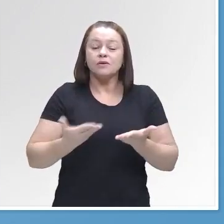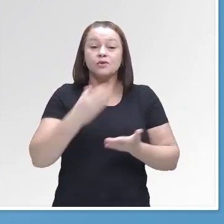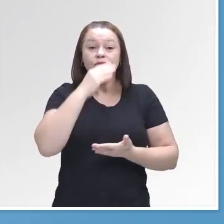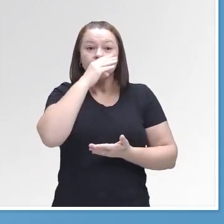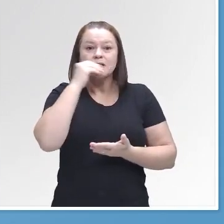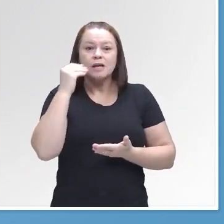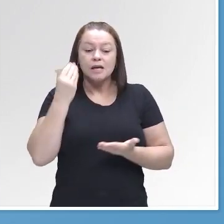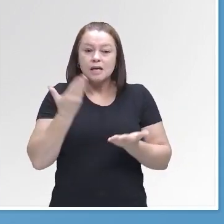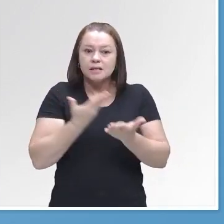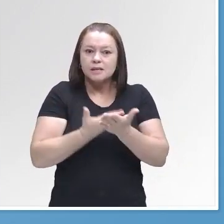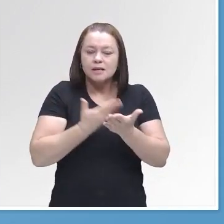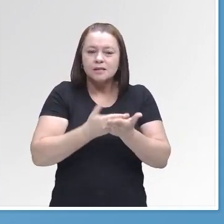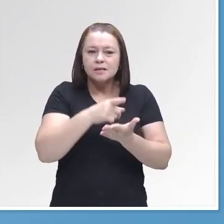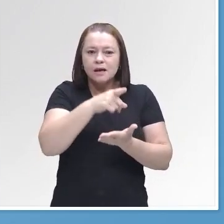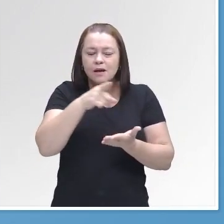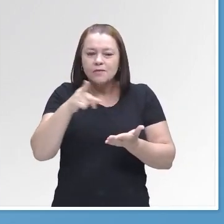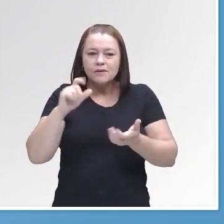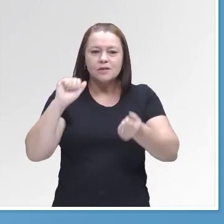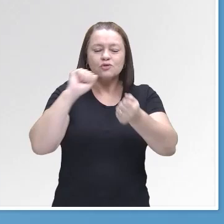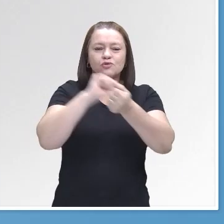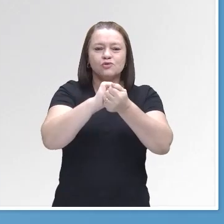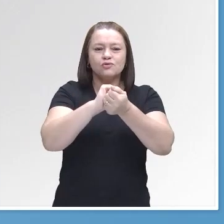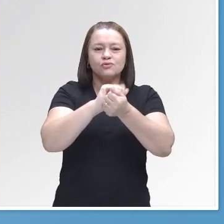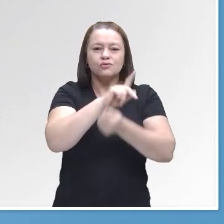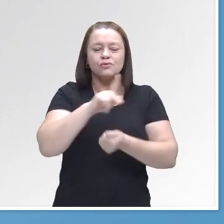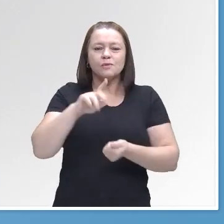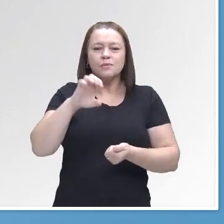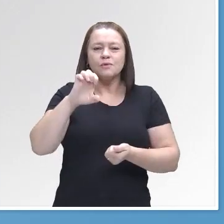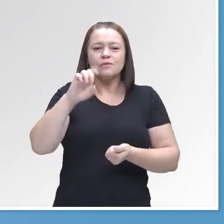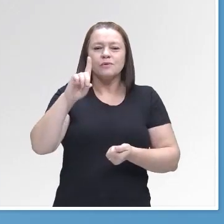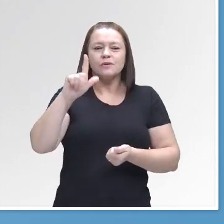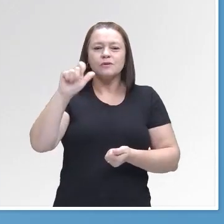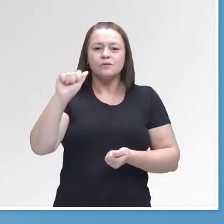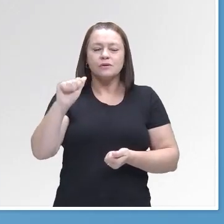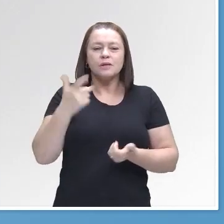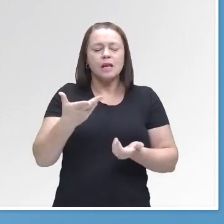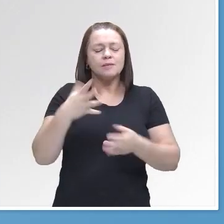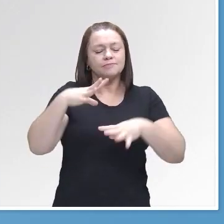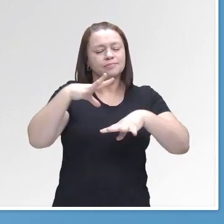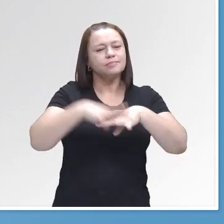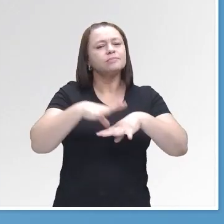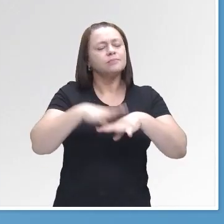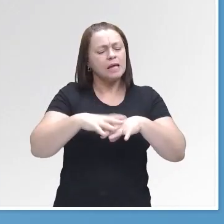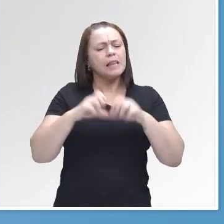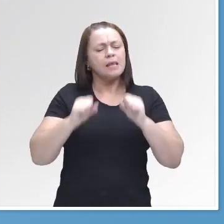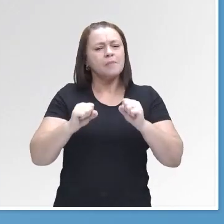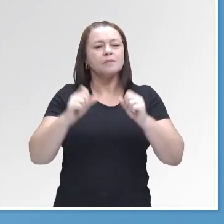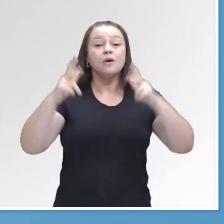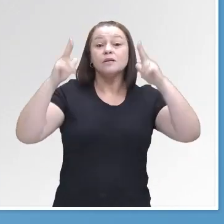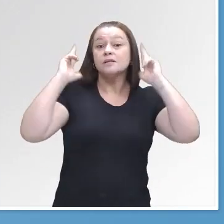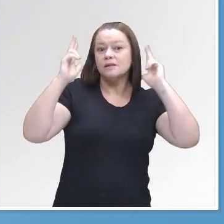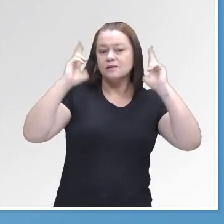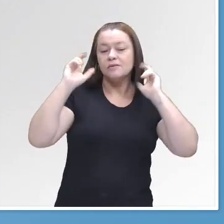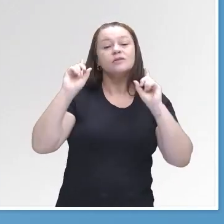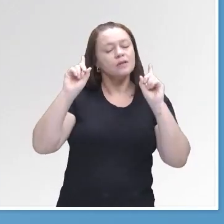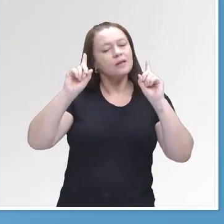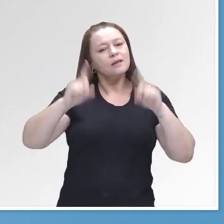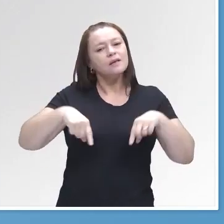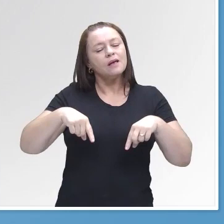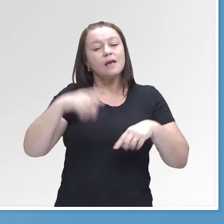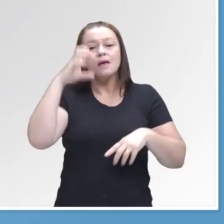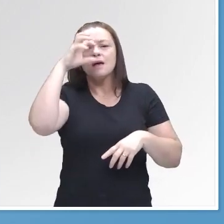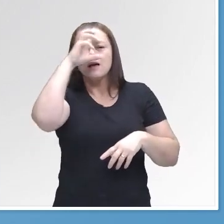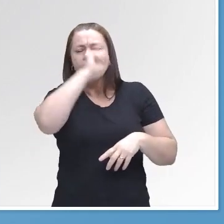essa aula que você faz junto com a professora Edla dos Anjos, a matemática pode ser divertida e é.